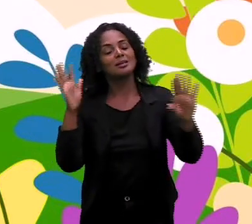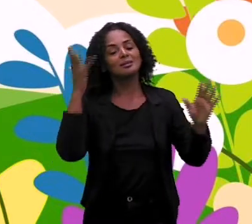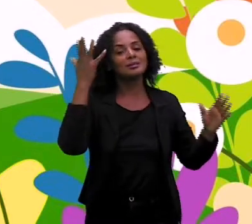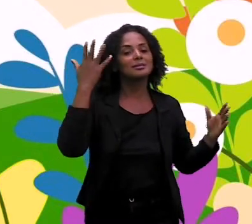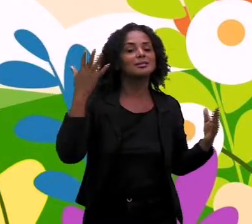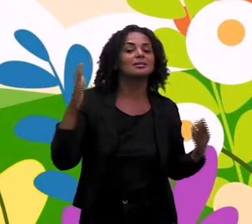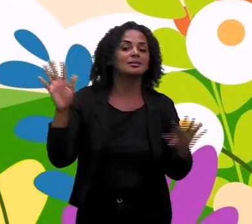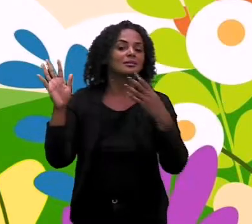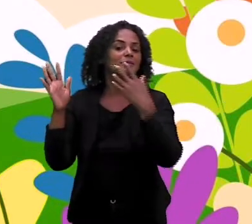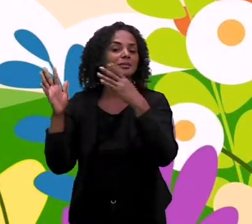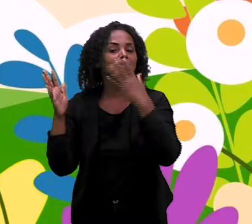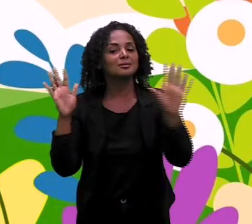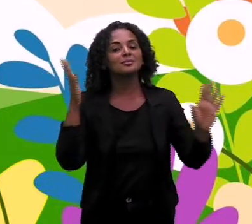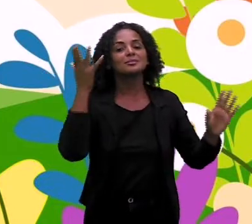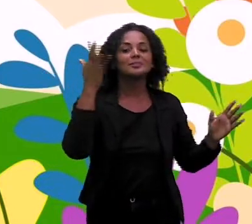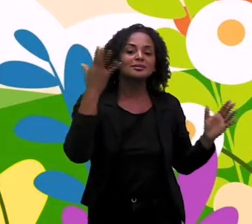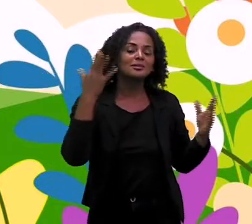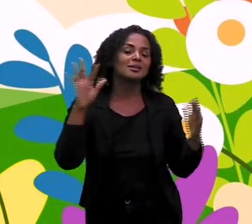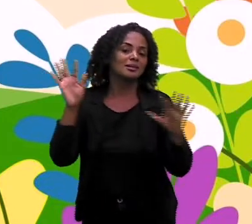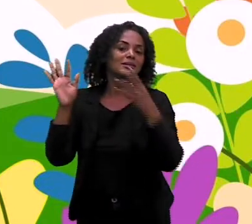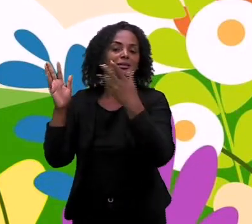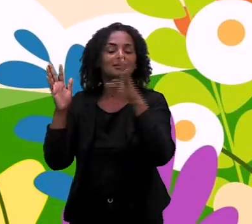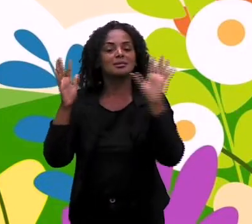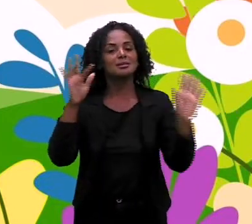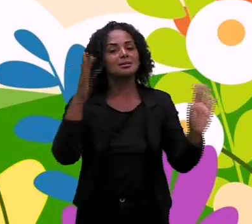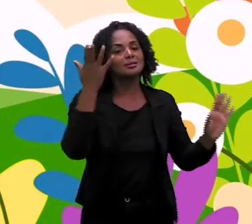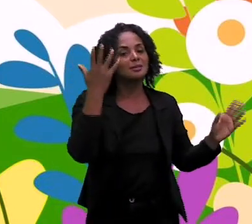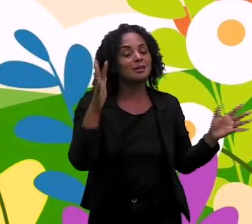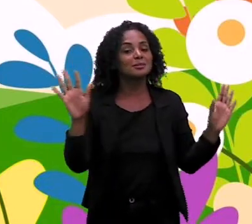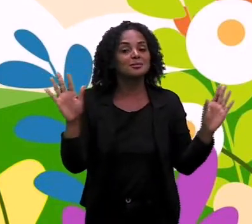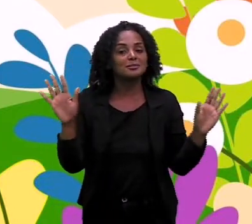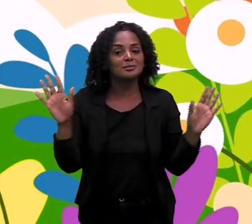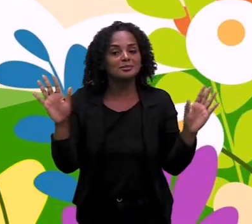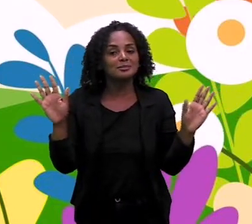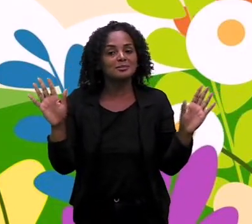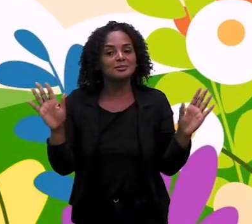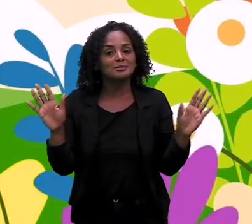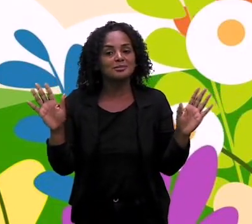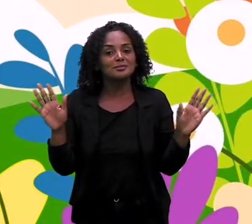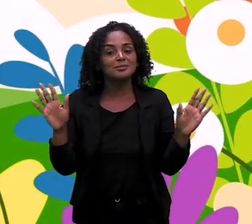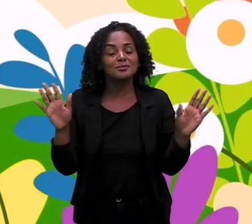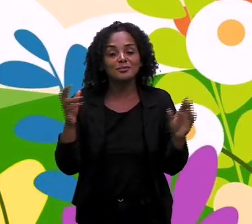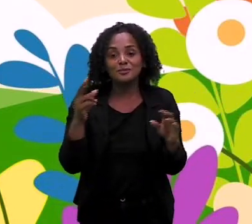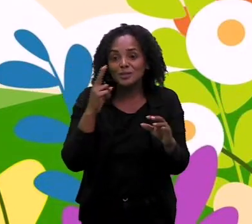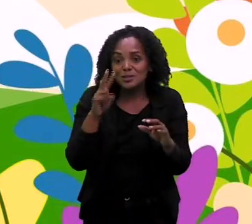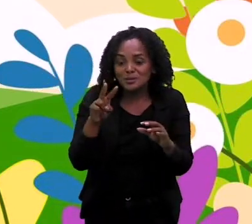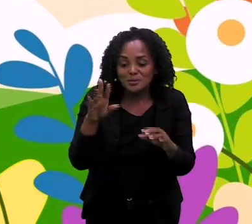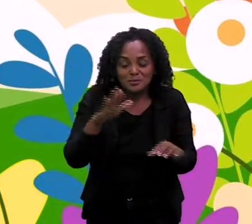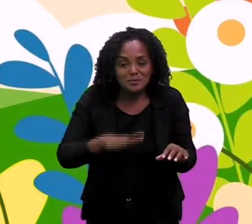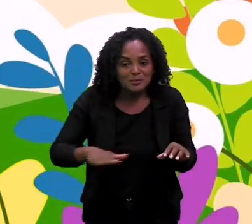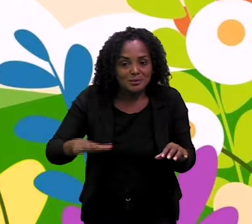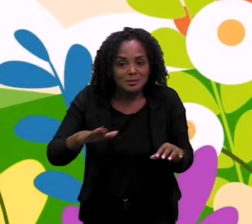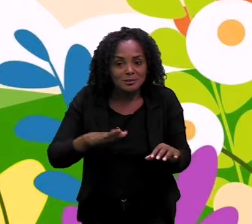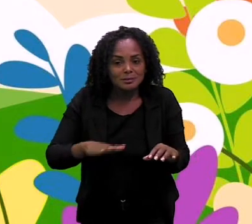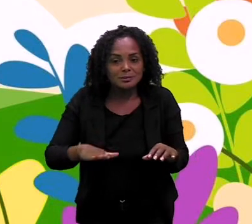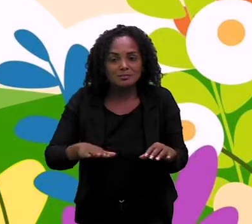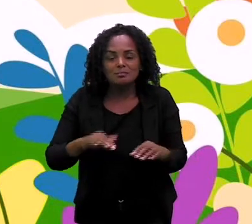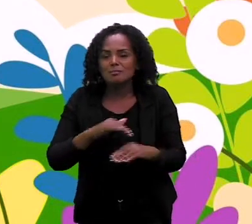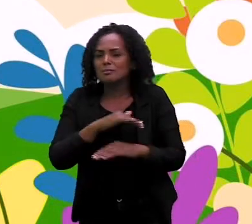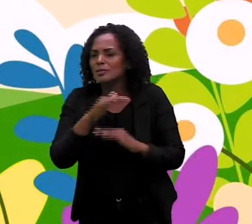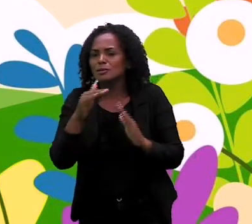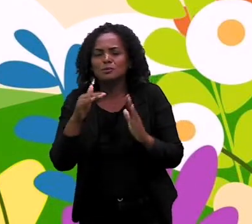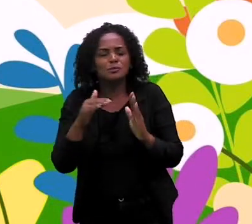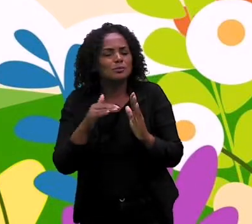tra la la la la la la, tra la la la la la la. Viram, crianças? tudo o que